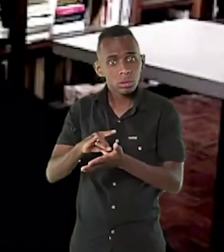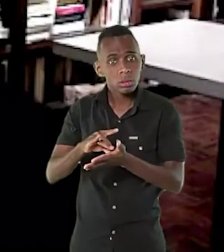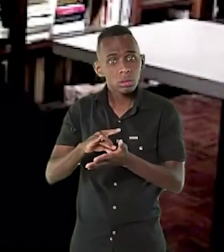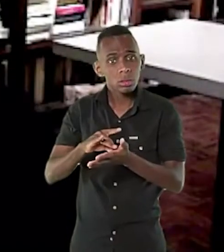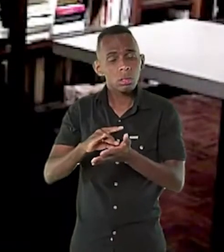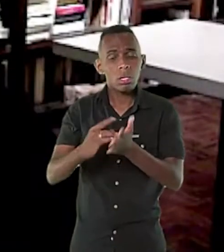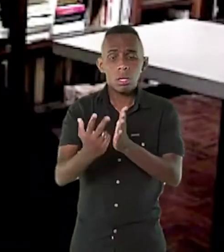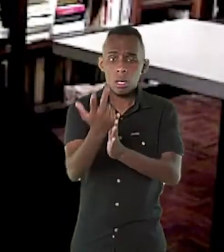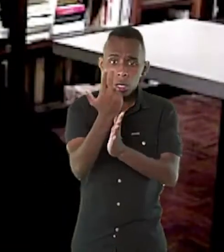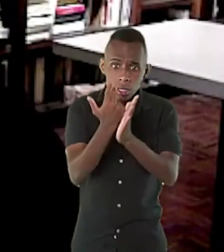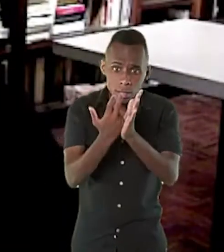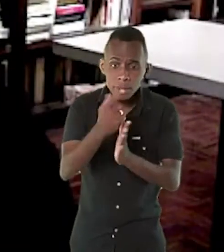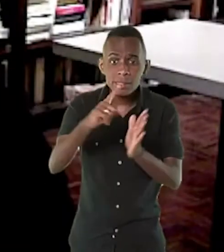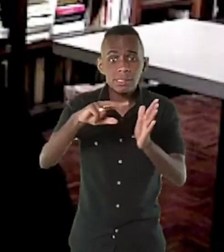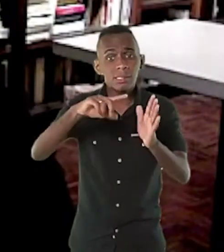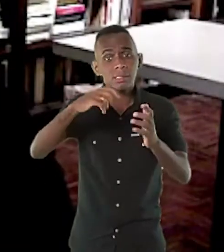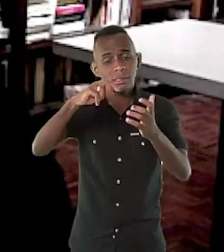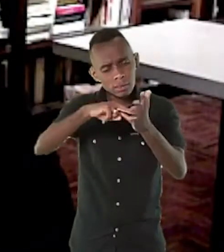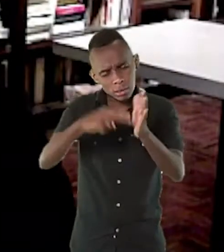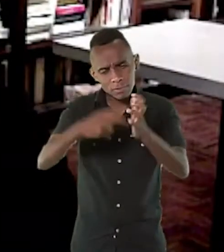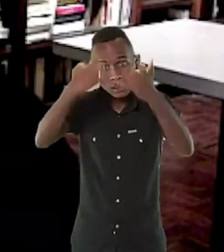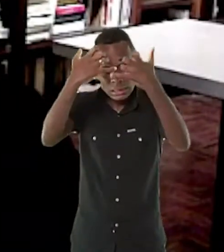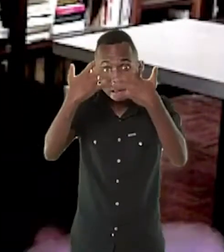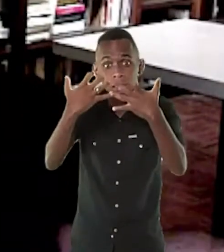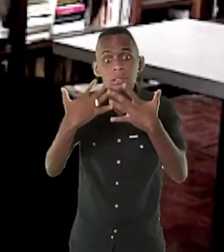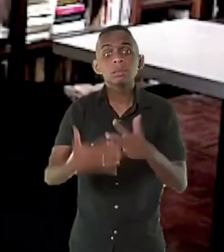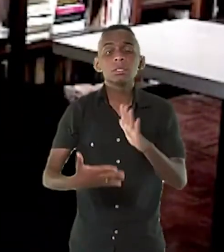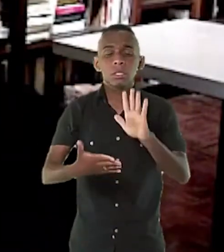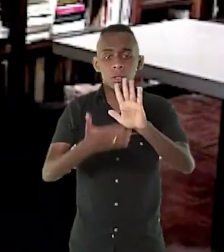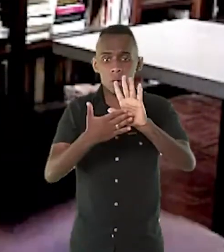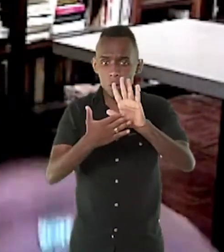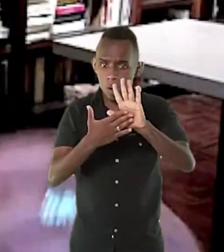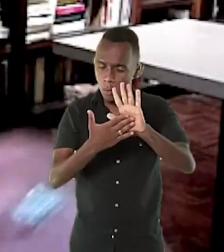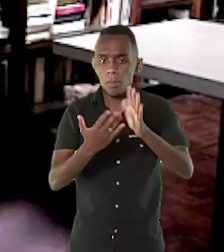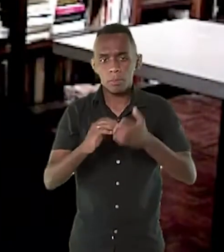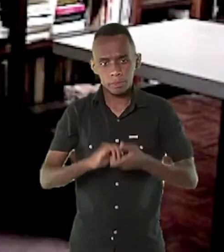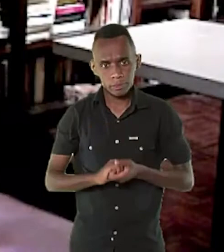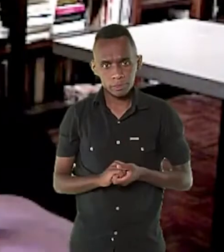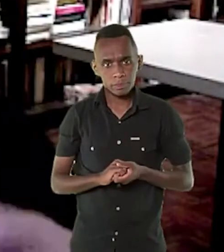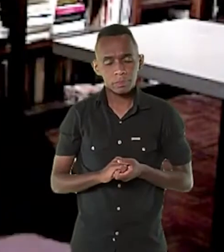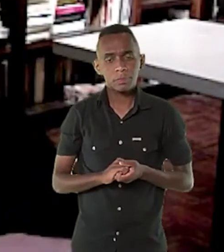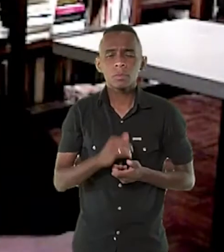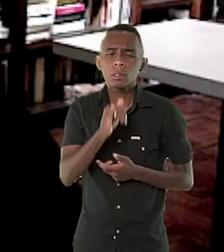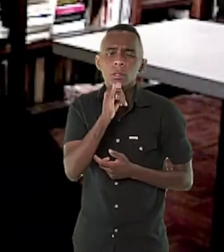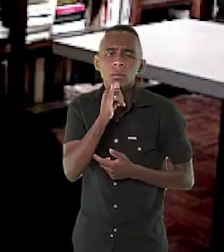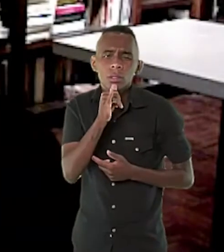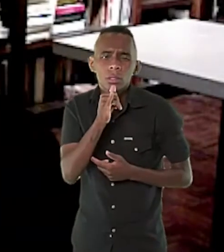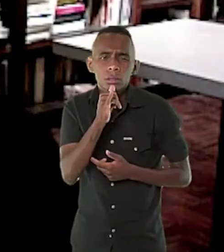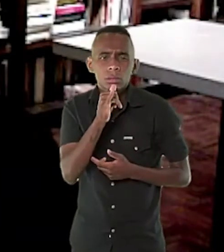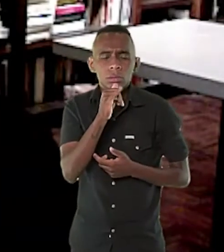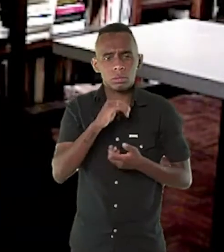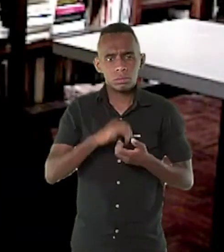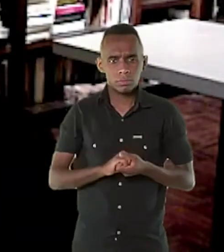a própria narrativa sendo construída. Quando, por